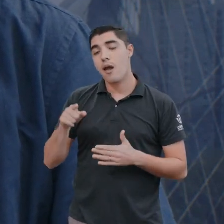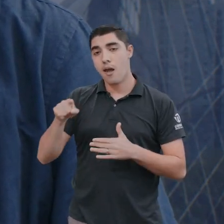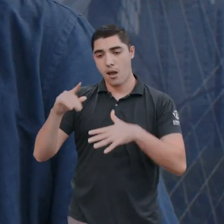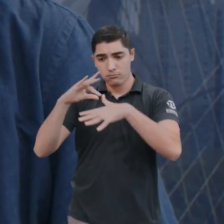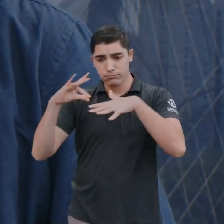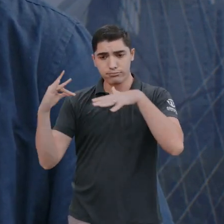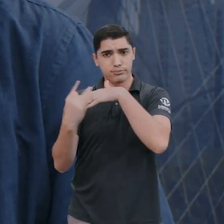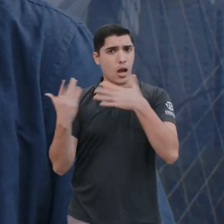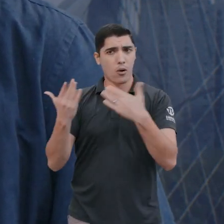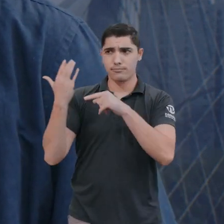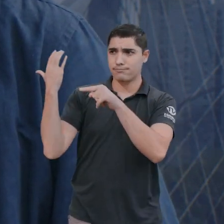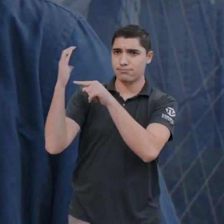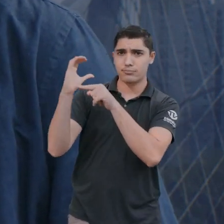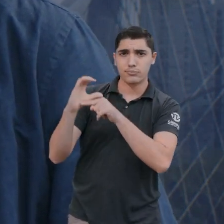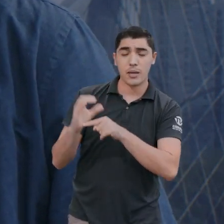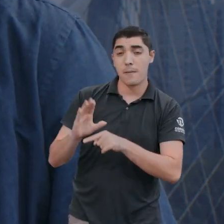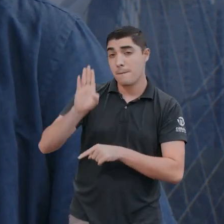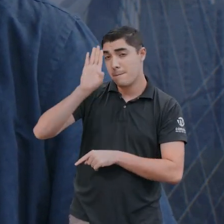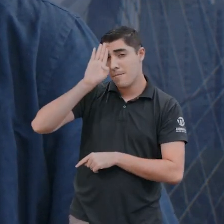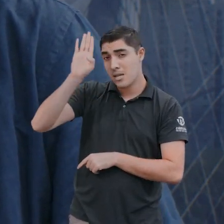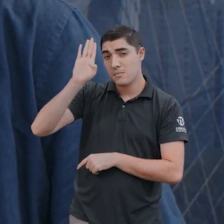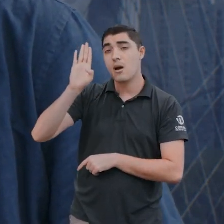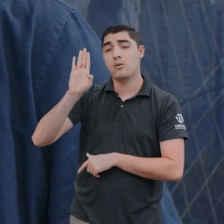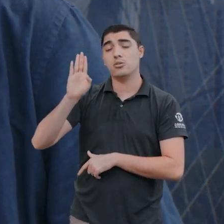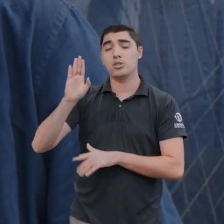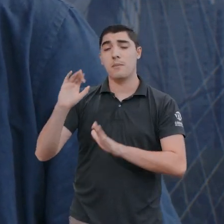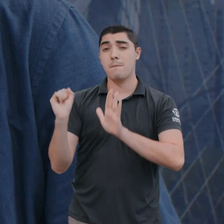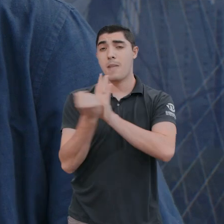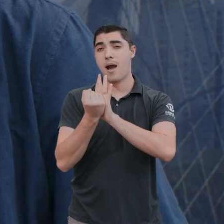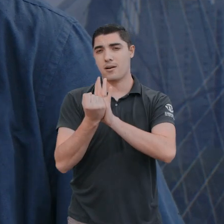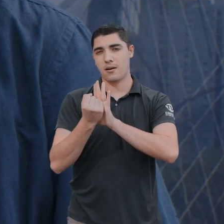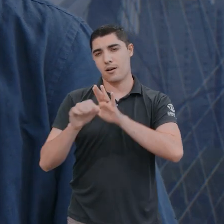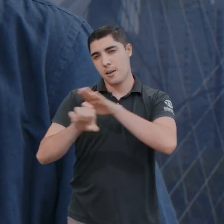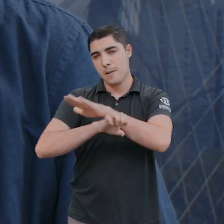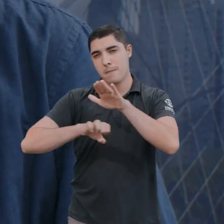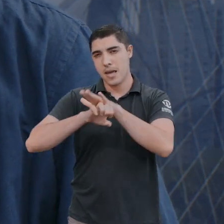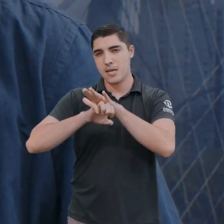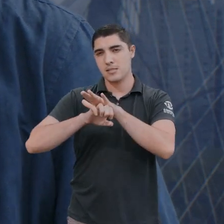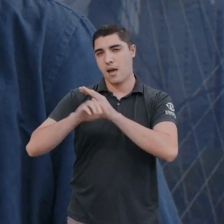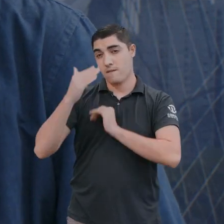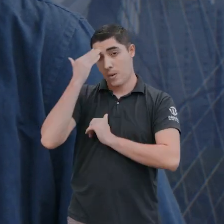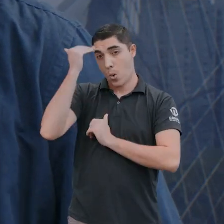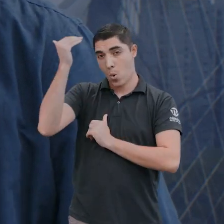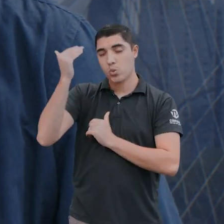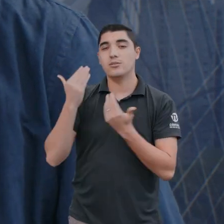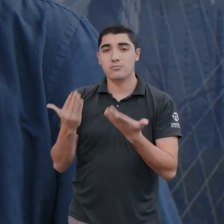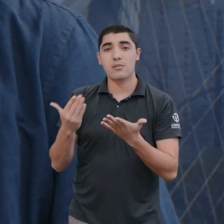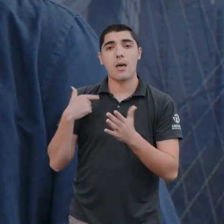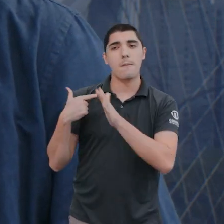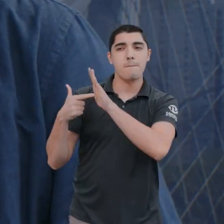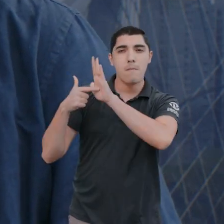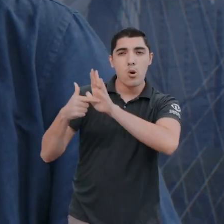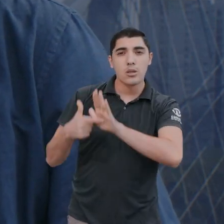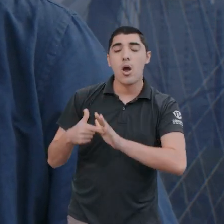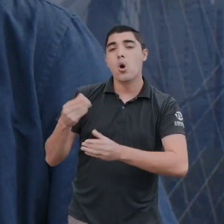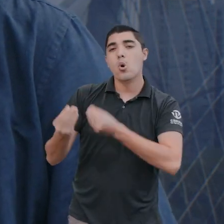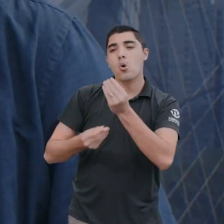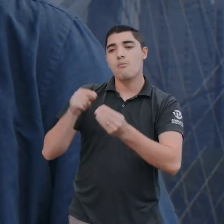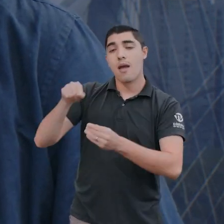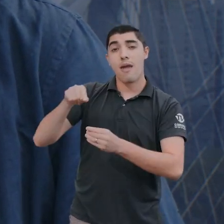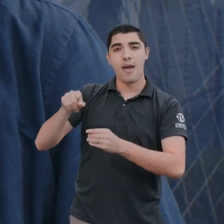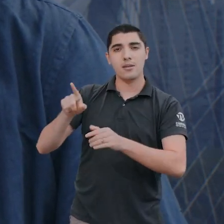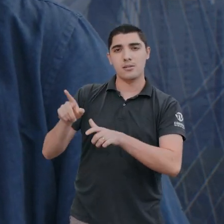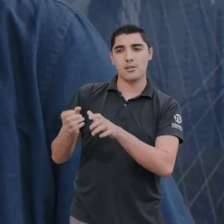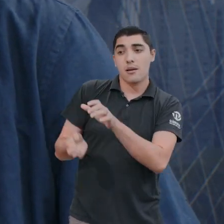sociais expõem isso muito claramente, principalmente as marcas grandes e pequenas, eles expõem como essa peça é